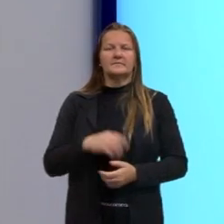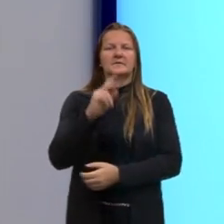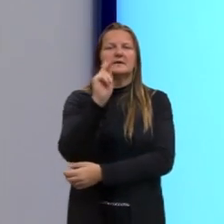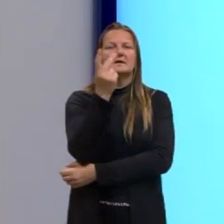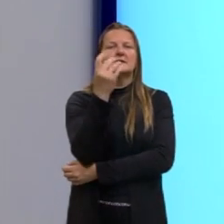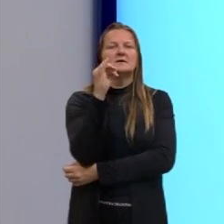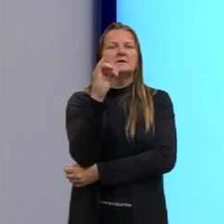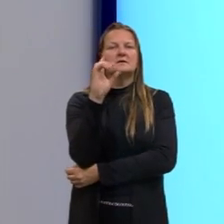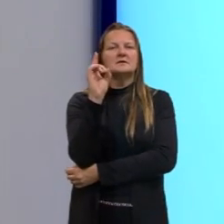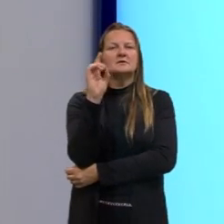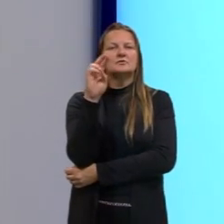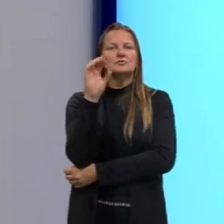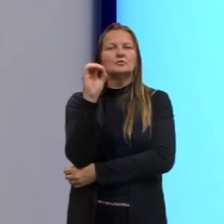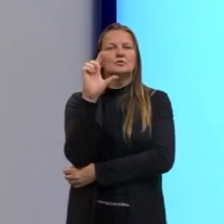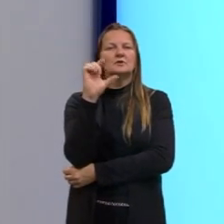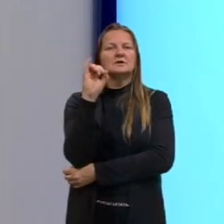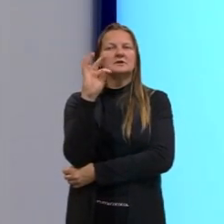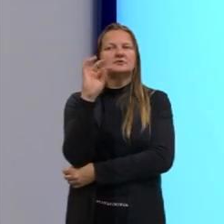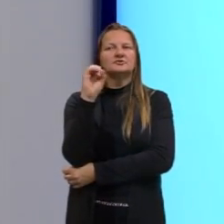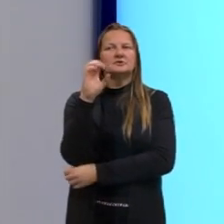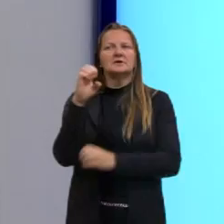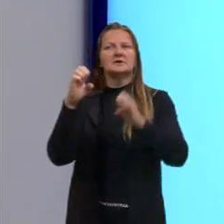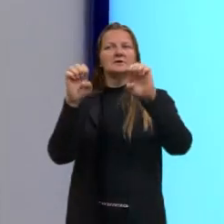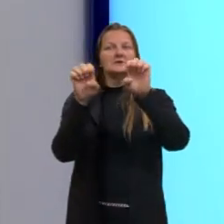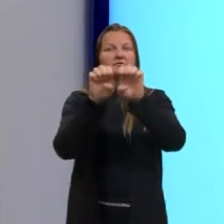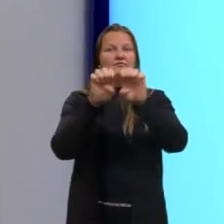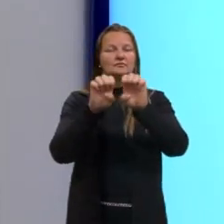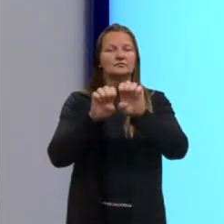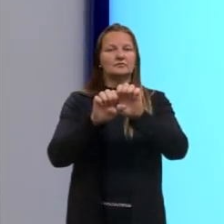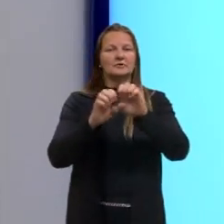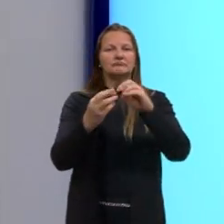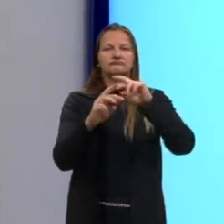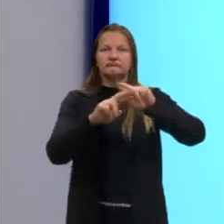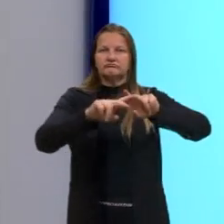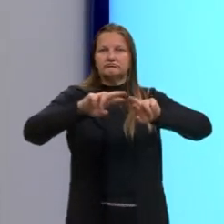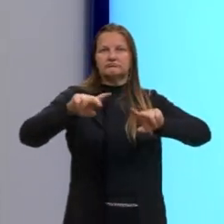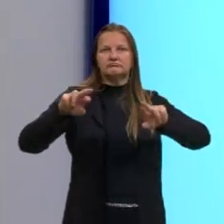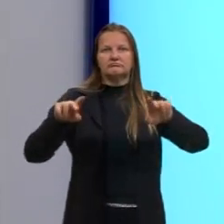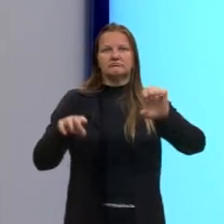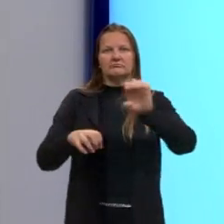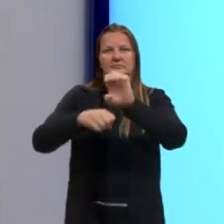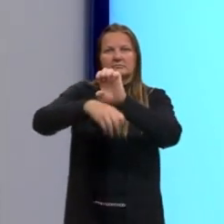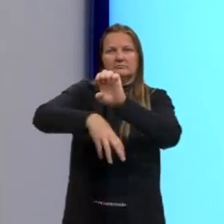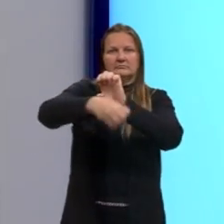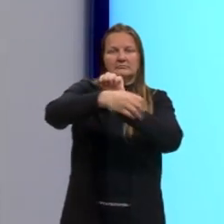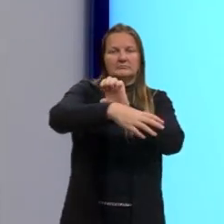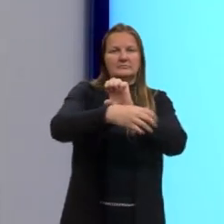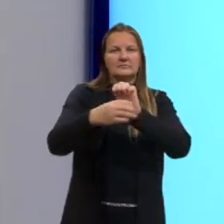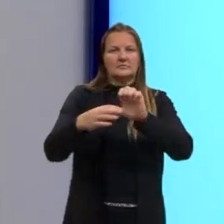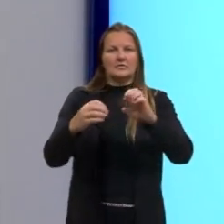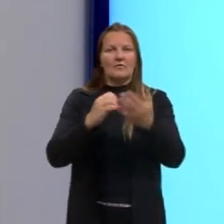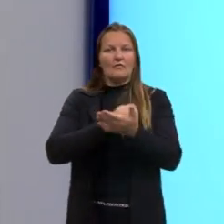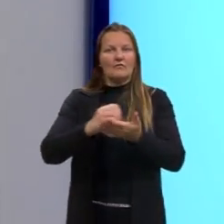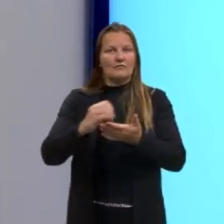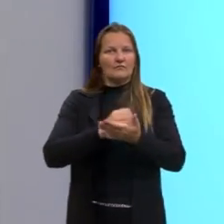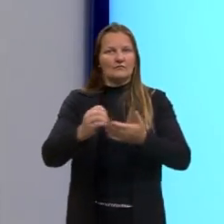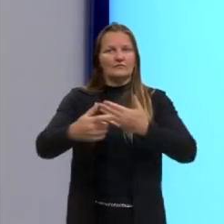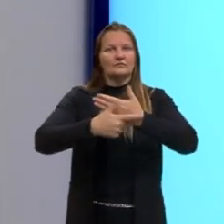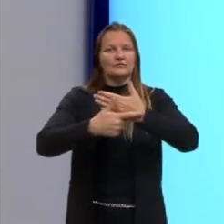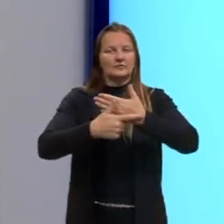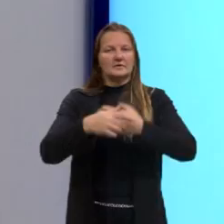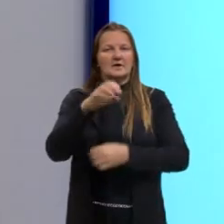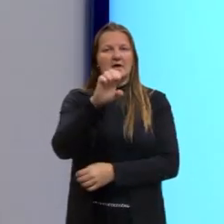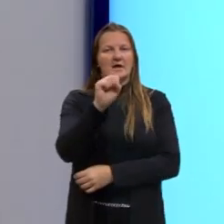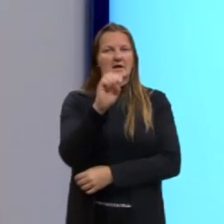eu vou ter a presença de uma estrutura mais complexa com várias funções orgânicas como Éster